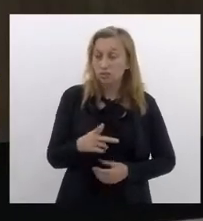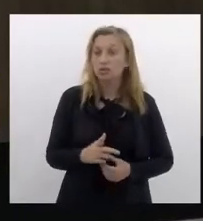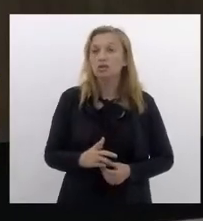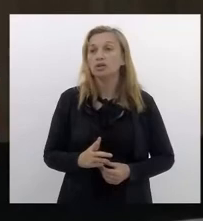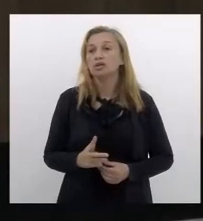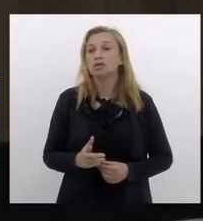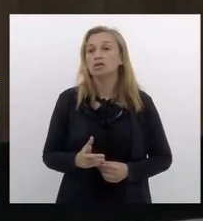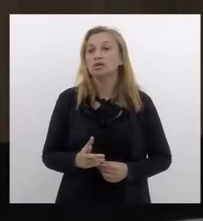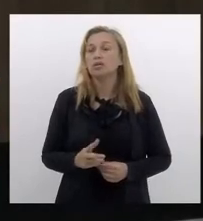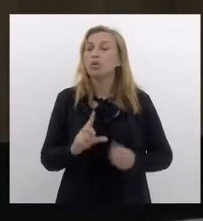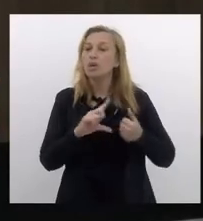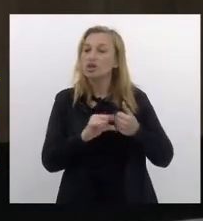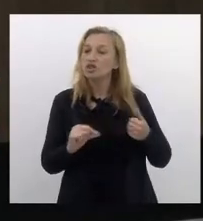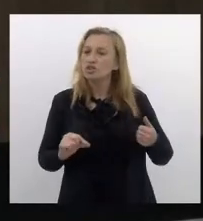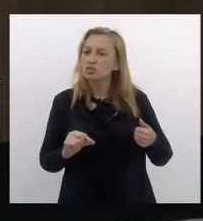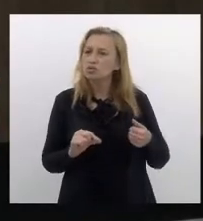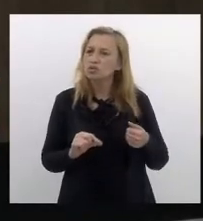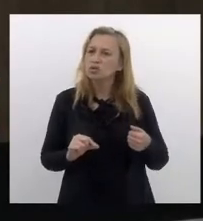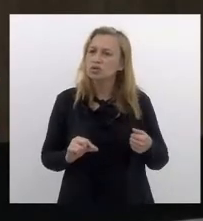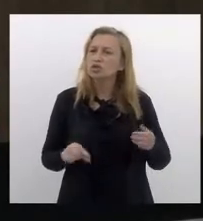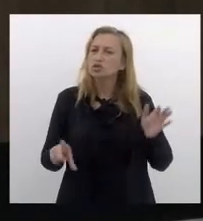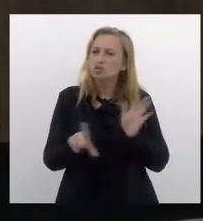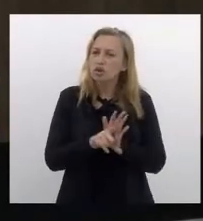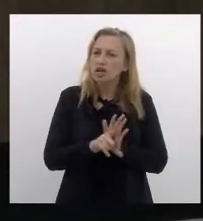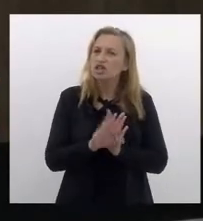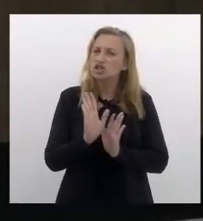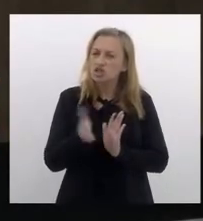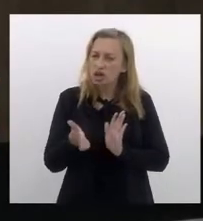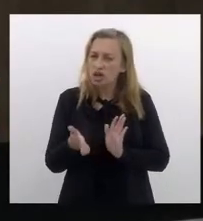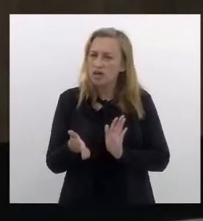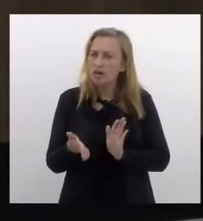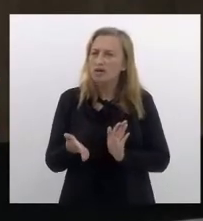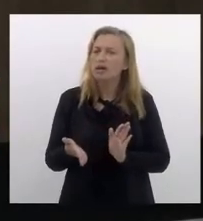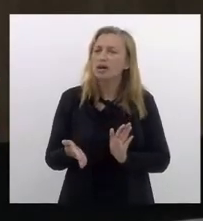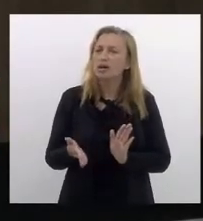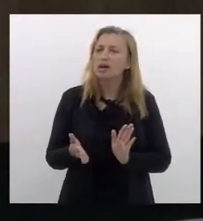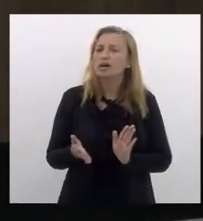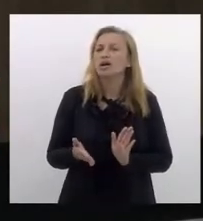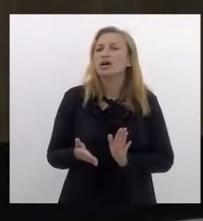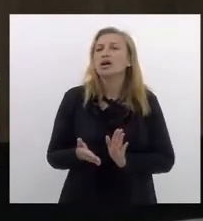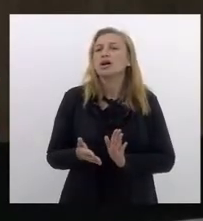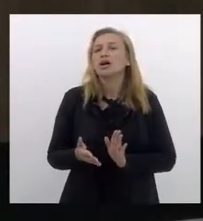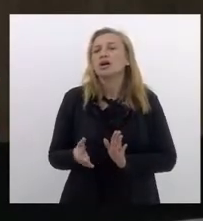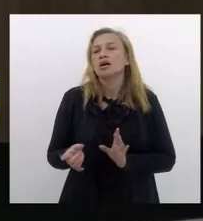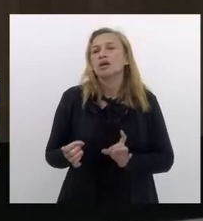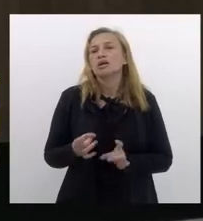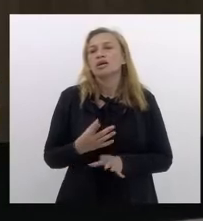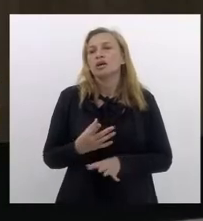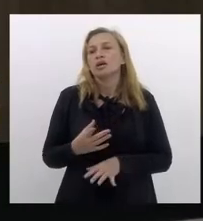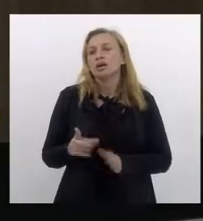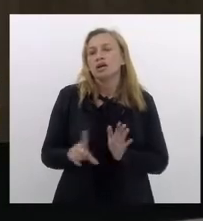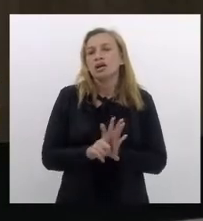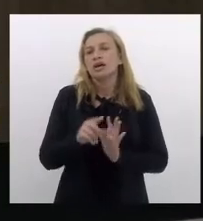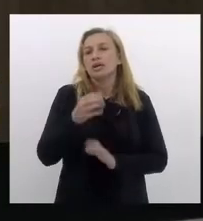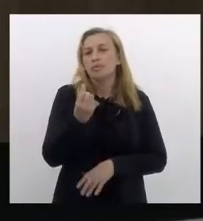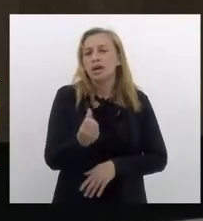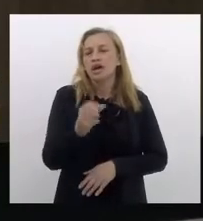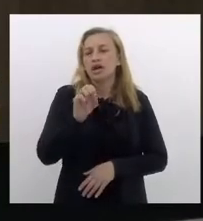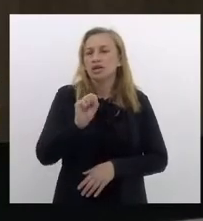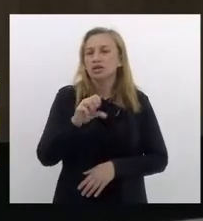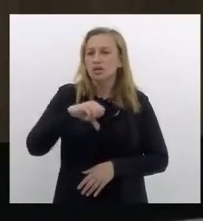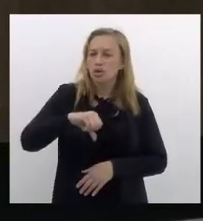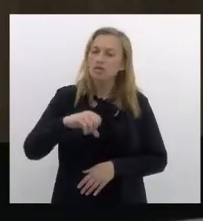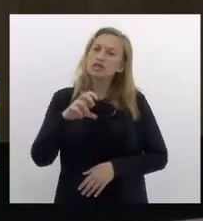e revogando um artigo de uma lei que estava em vigor, uma lei que é a Lei